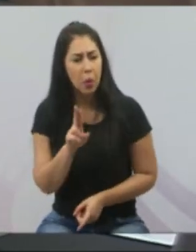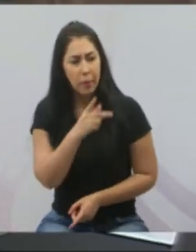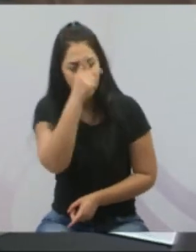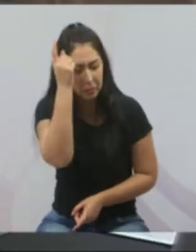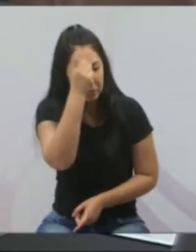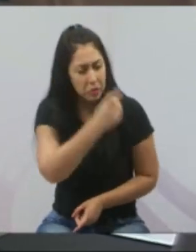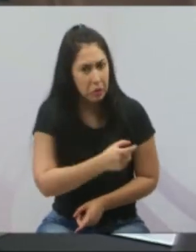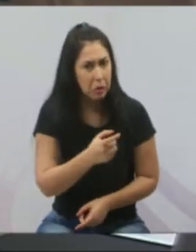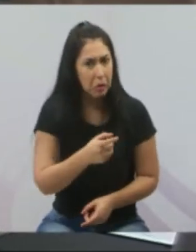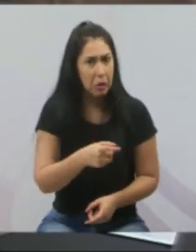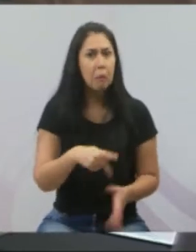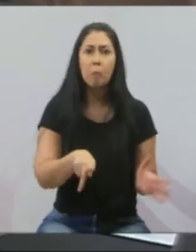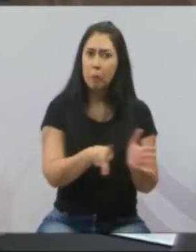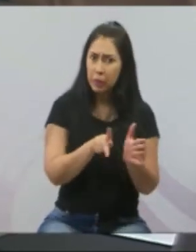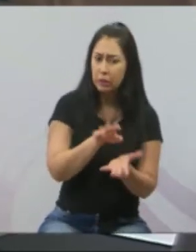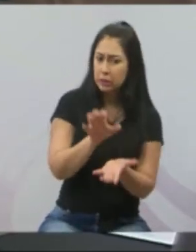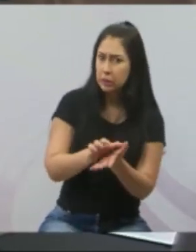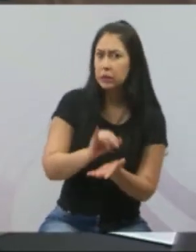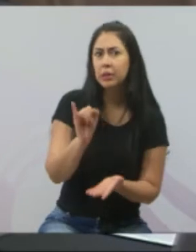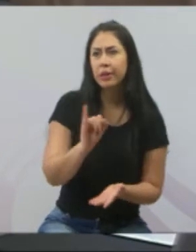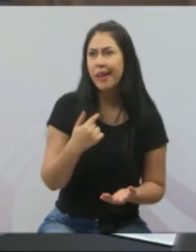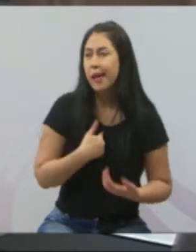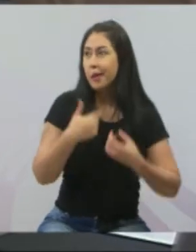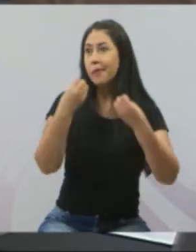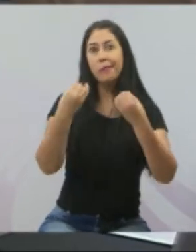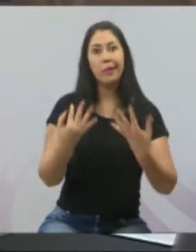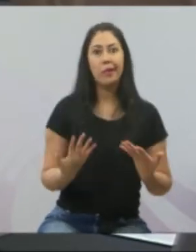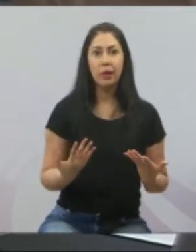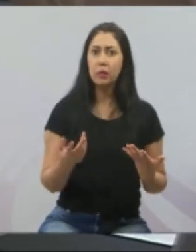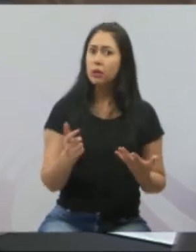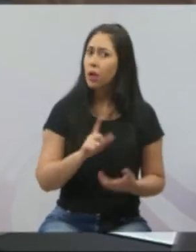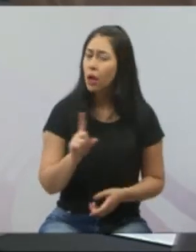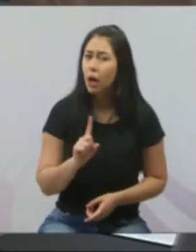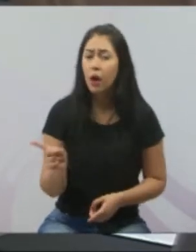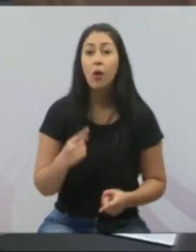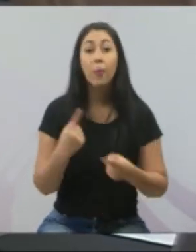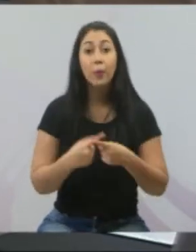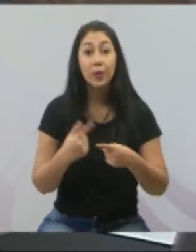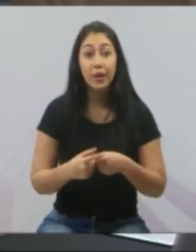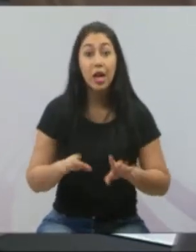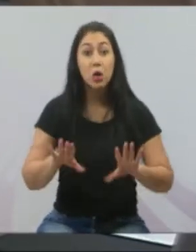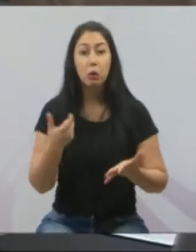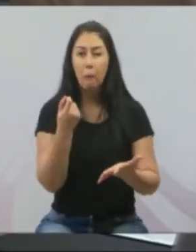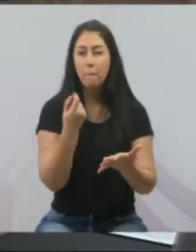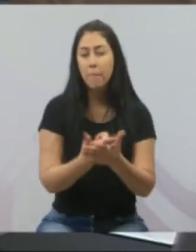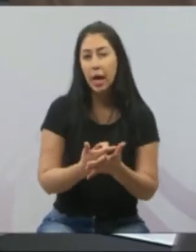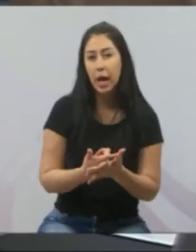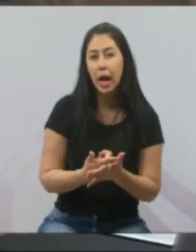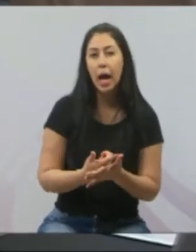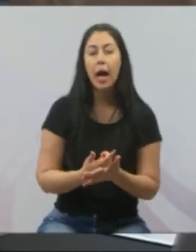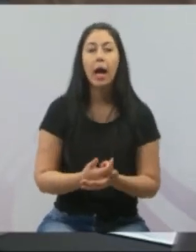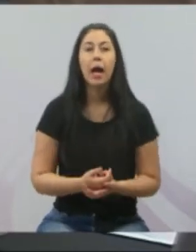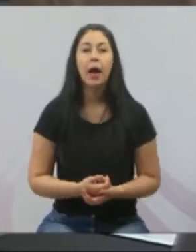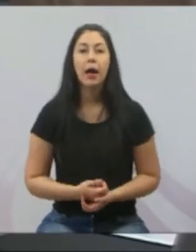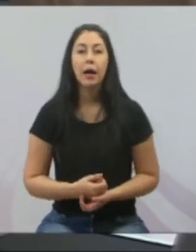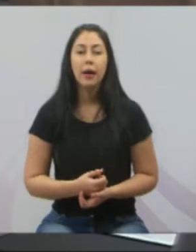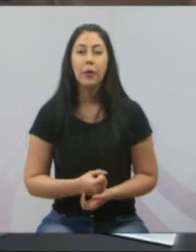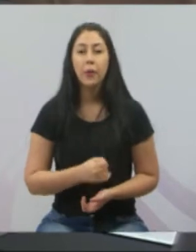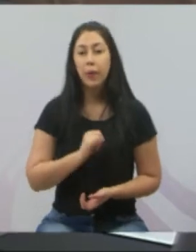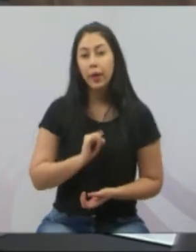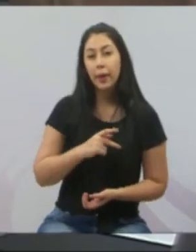compromissos, especialmente os pagamentos das mensalidades dos empréstimos consignados. A economia do país, que estava em decadência e quase parada, fez com que o